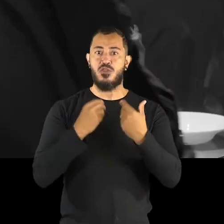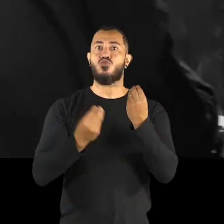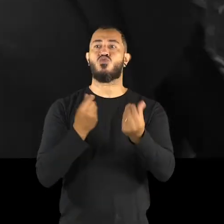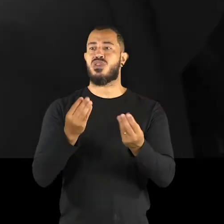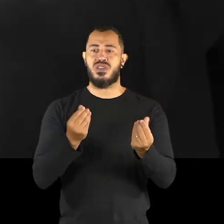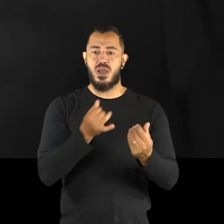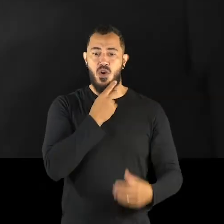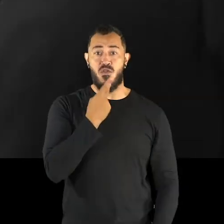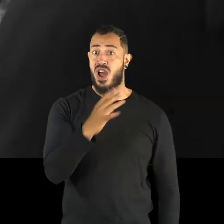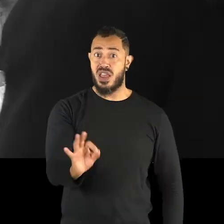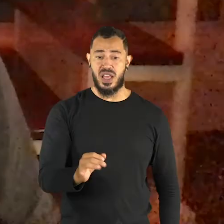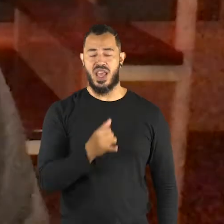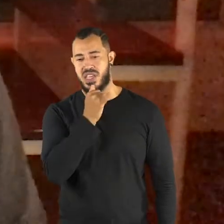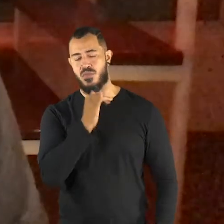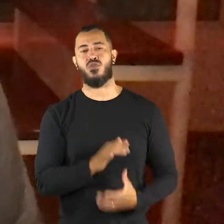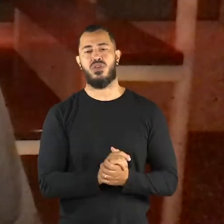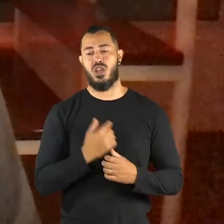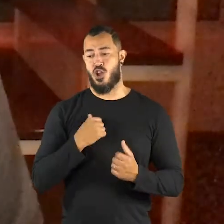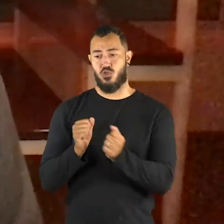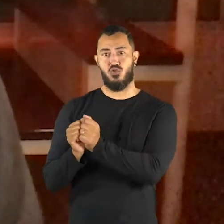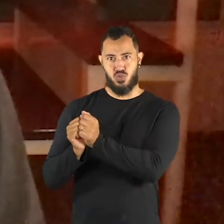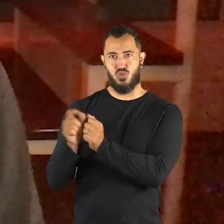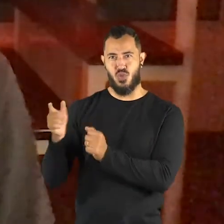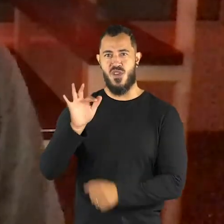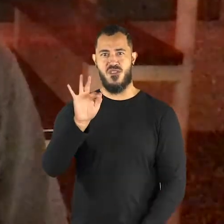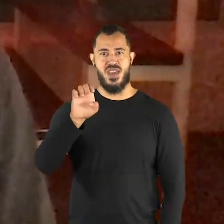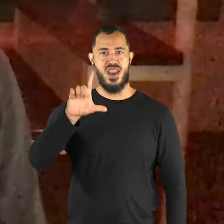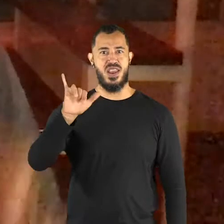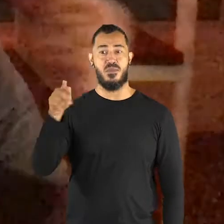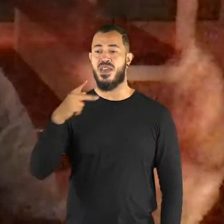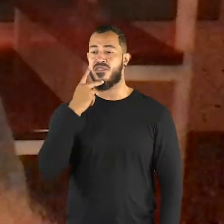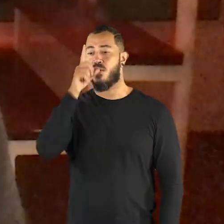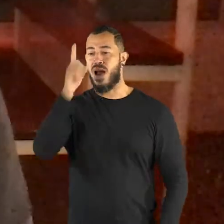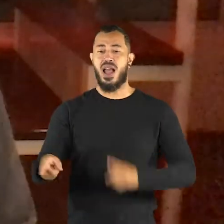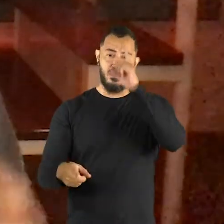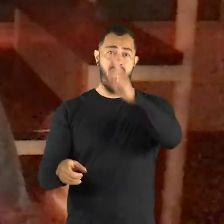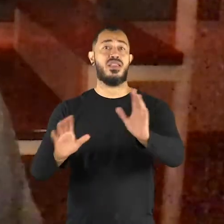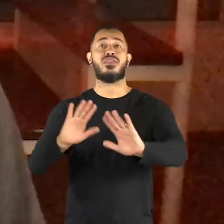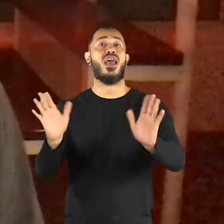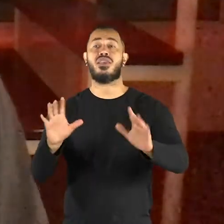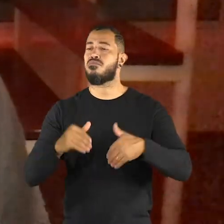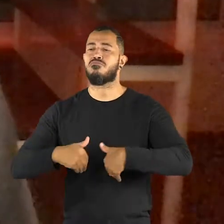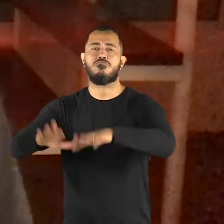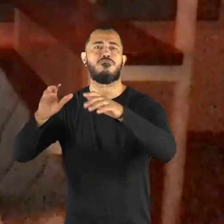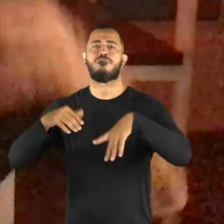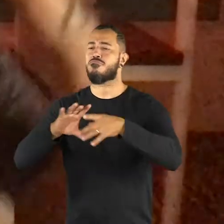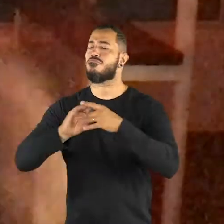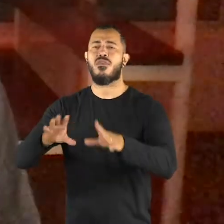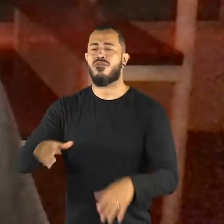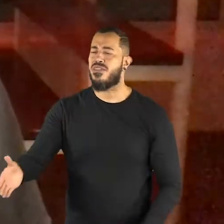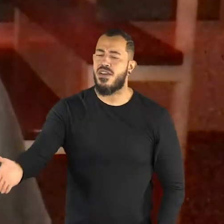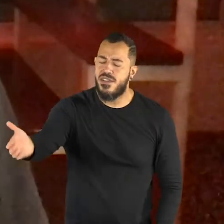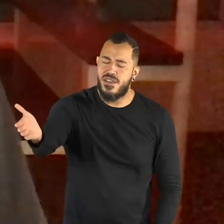ficava falando. Eu e o Felipe Amarelo ficávamos falando, faça isso, faça aquilo. Deixamos soltos. Eles já tinham